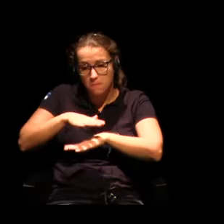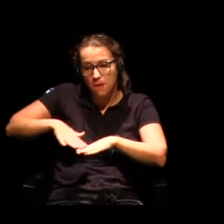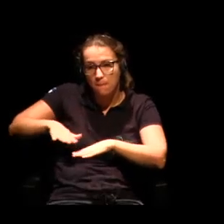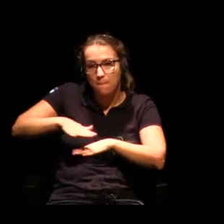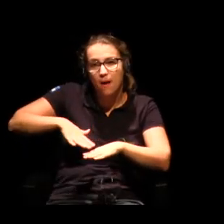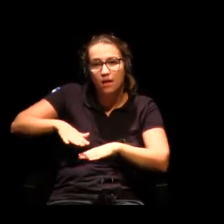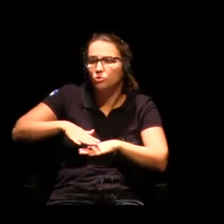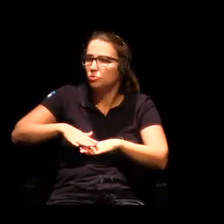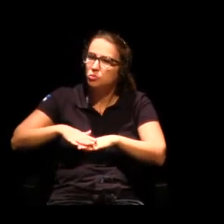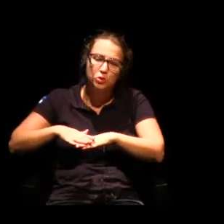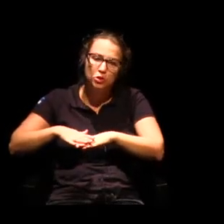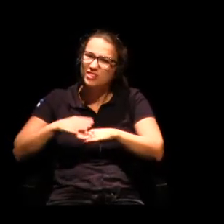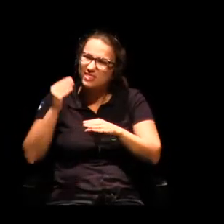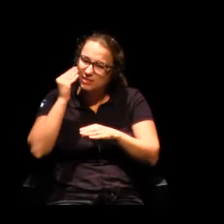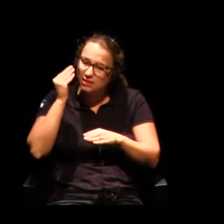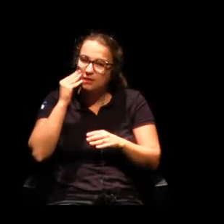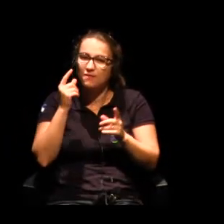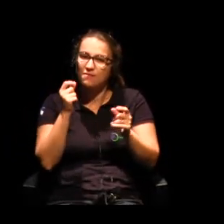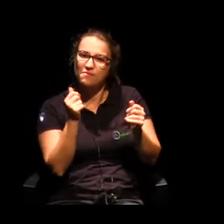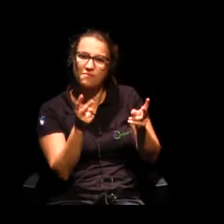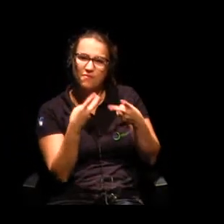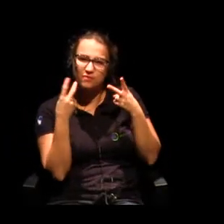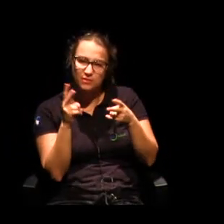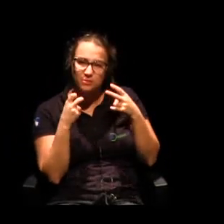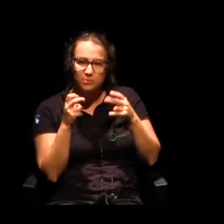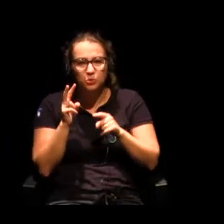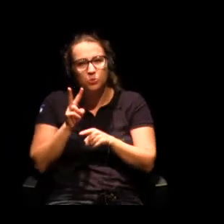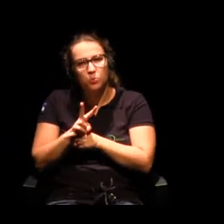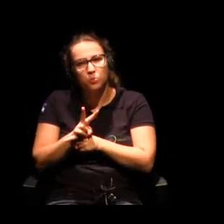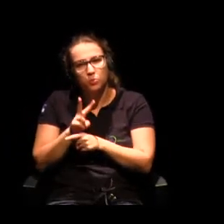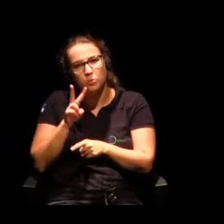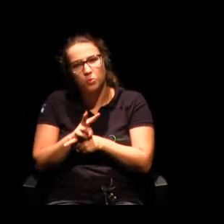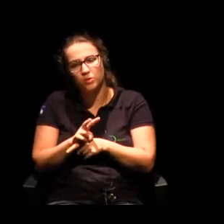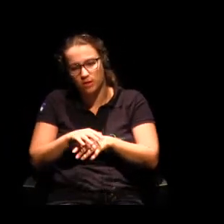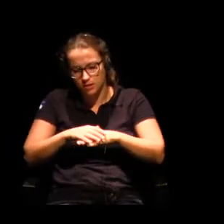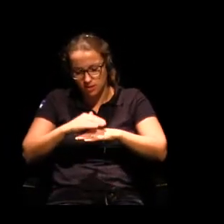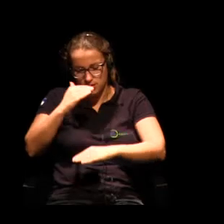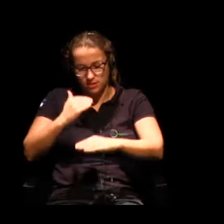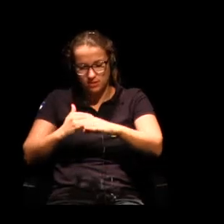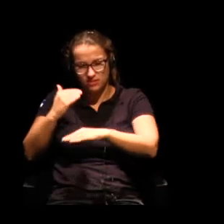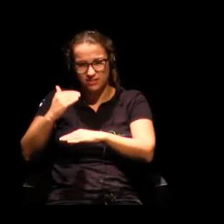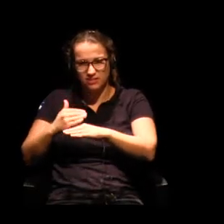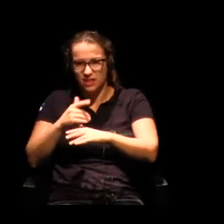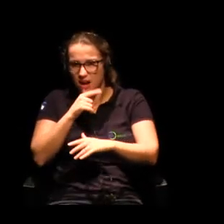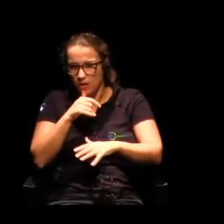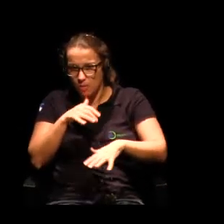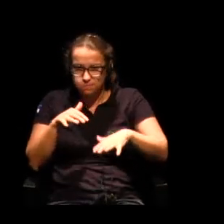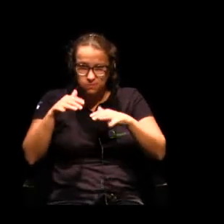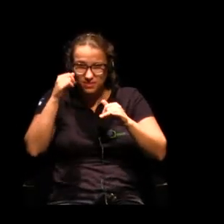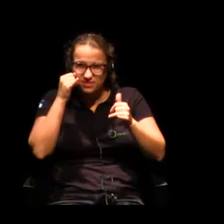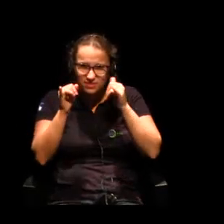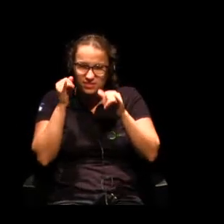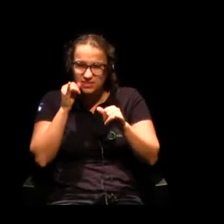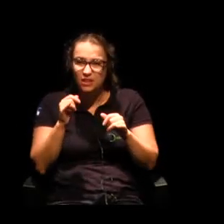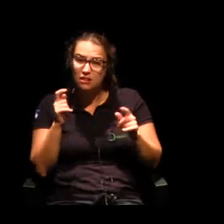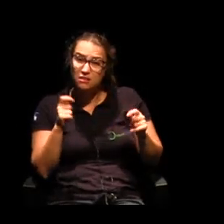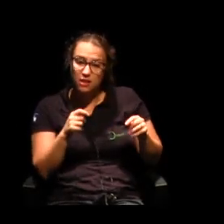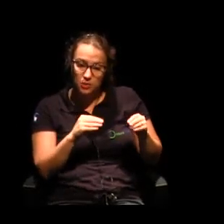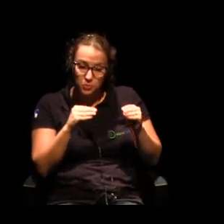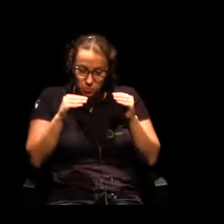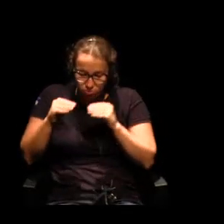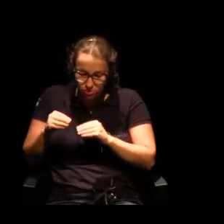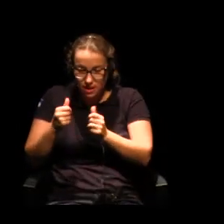desses níveis mais baixos, e também criar um financiamento permanente para cuidar dessas margens. Então foi